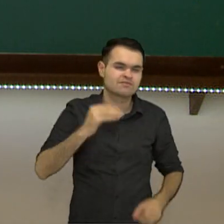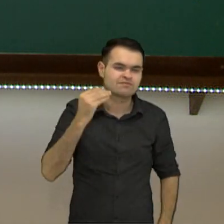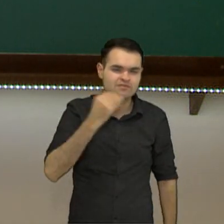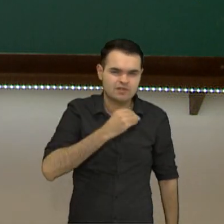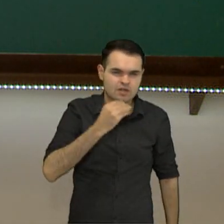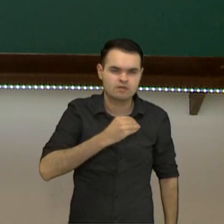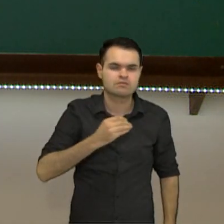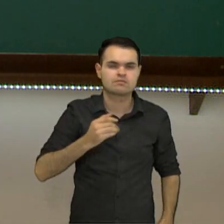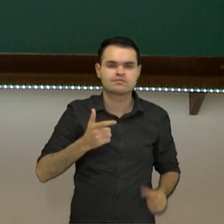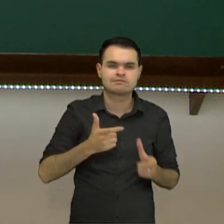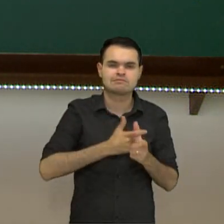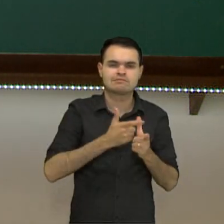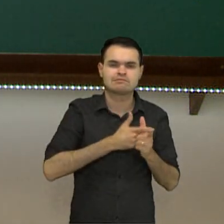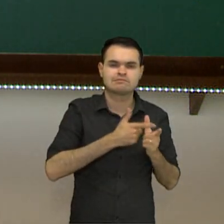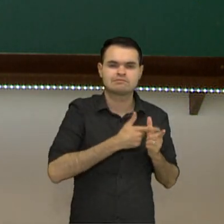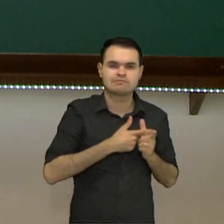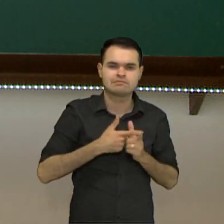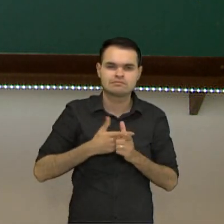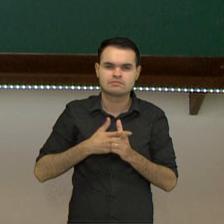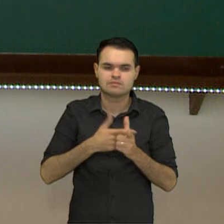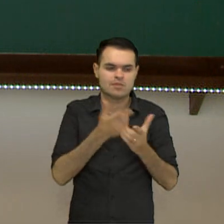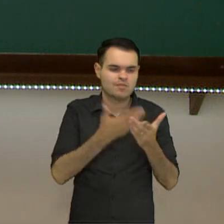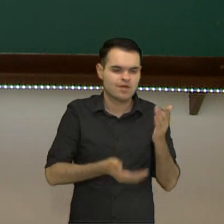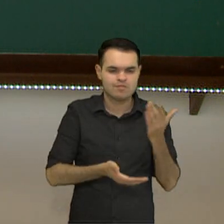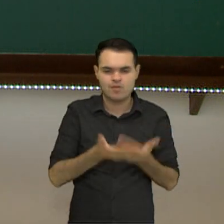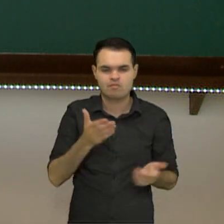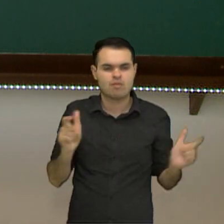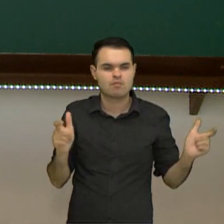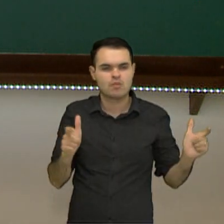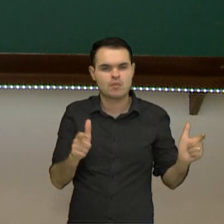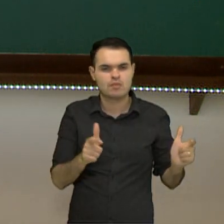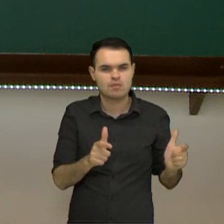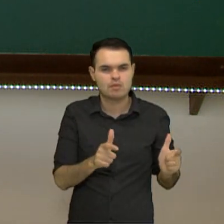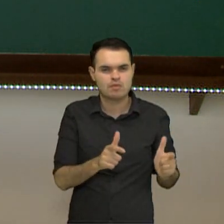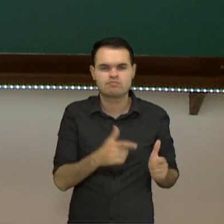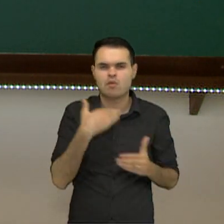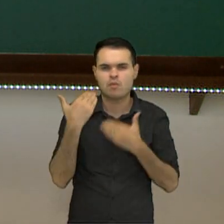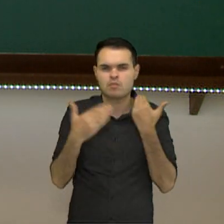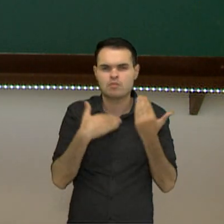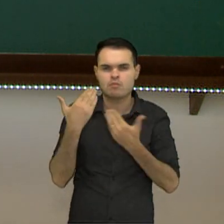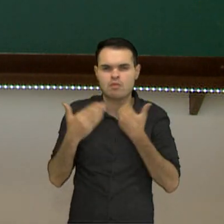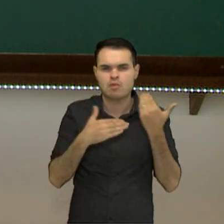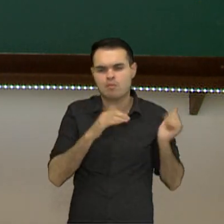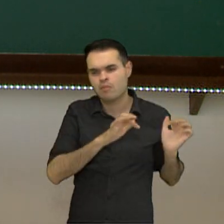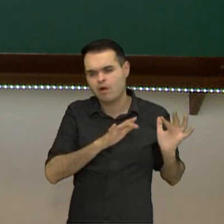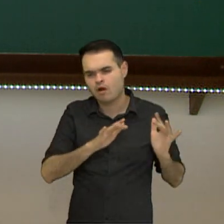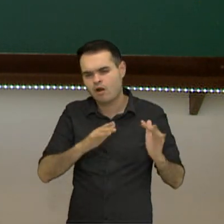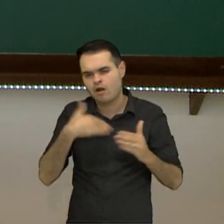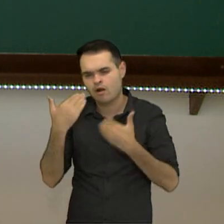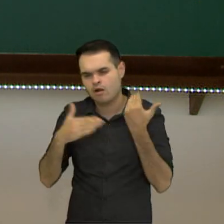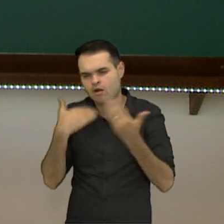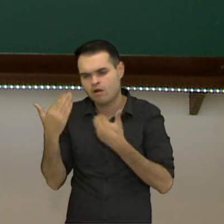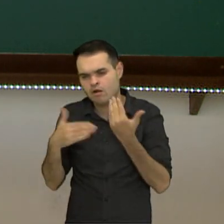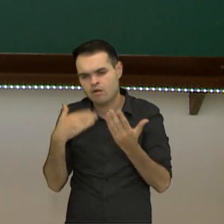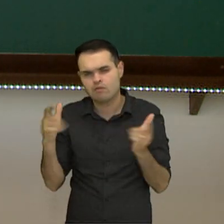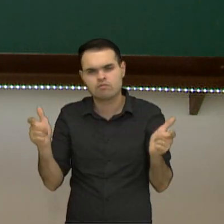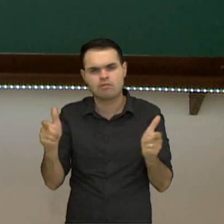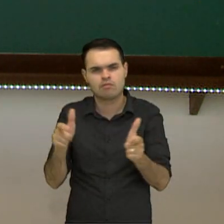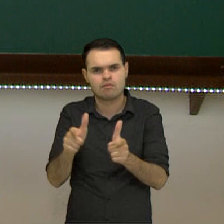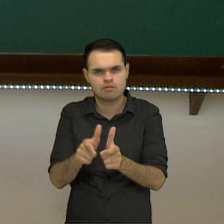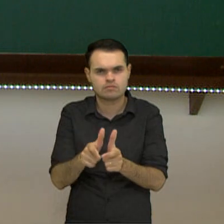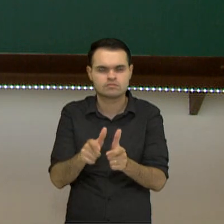endividou e perdeu parte dos seus membros, né, nas cruzadas, porque morreram nesse movimento de cruzada. Então, e